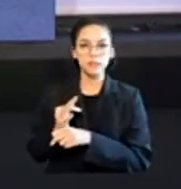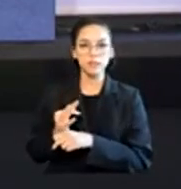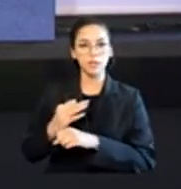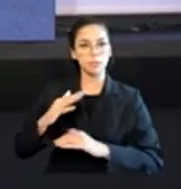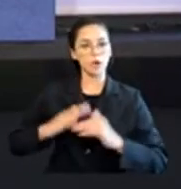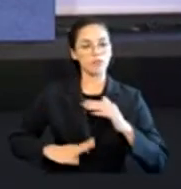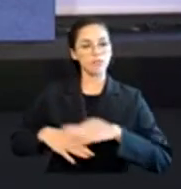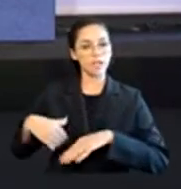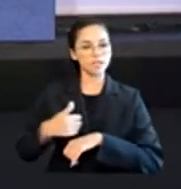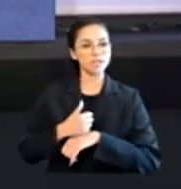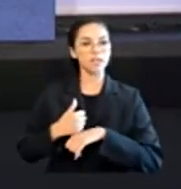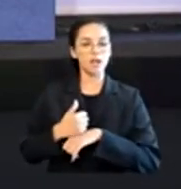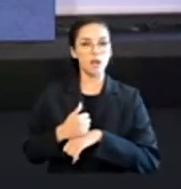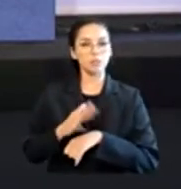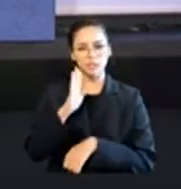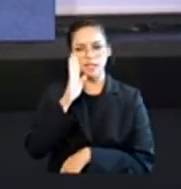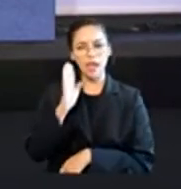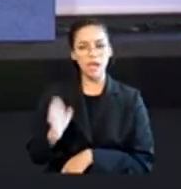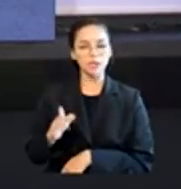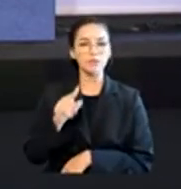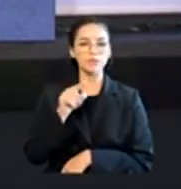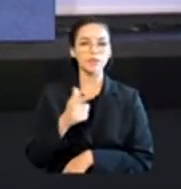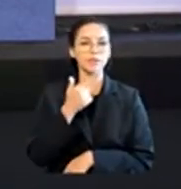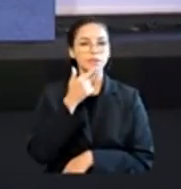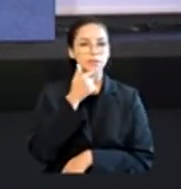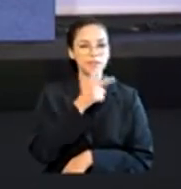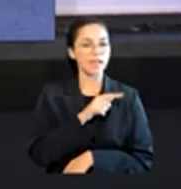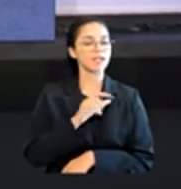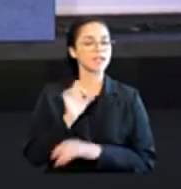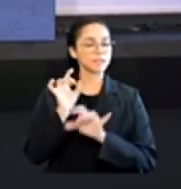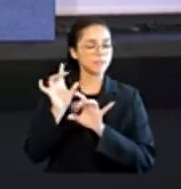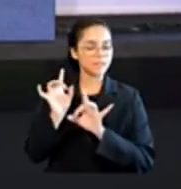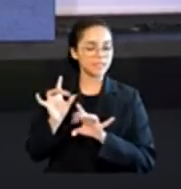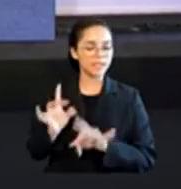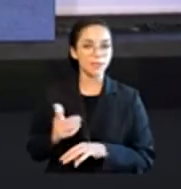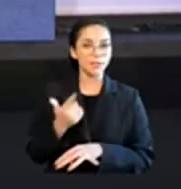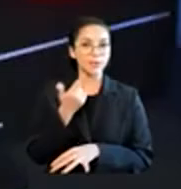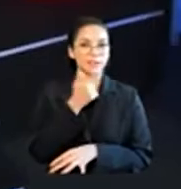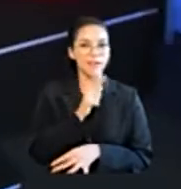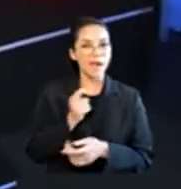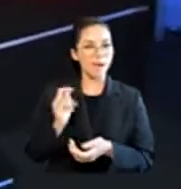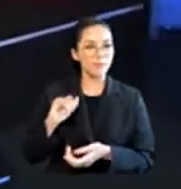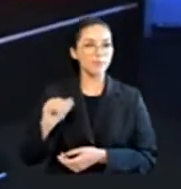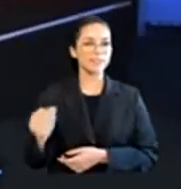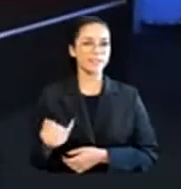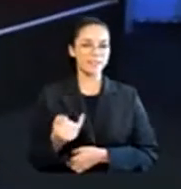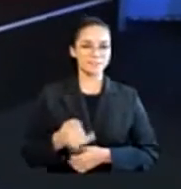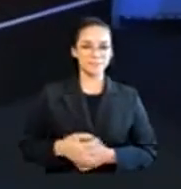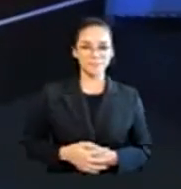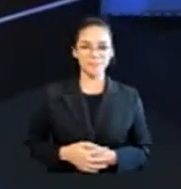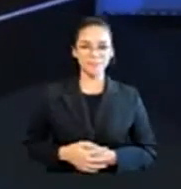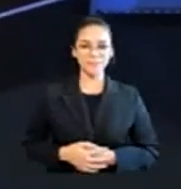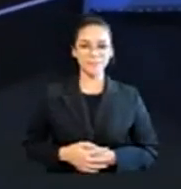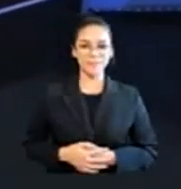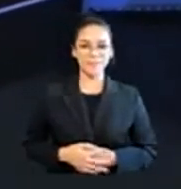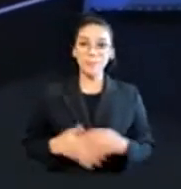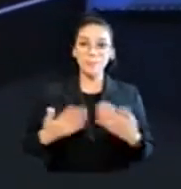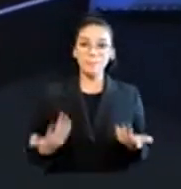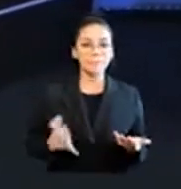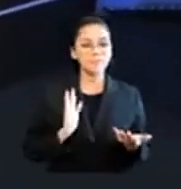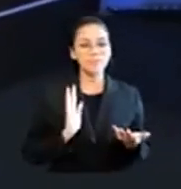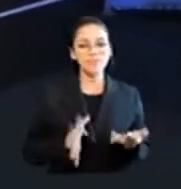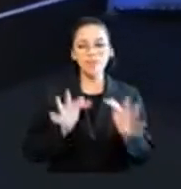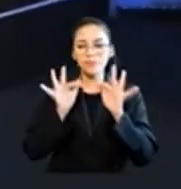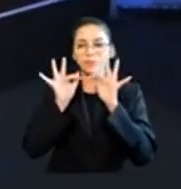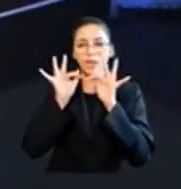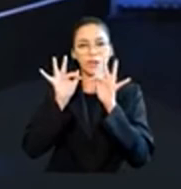que você vai ter condições muito especiais para poder aproveitar. Muito bem, com isso nós chegamos ao